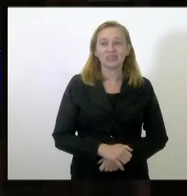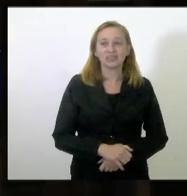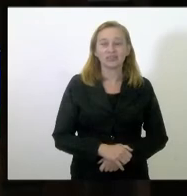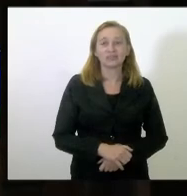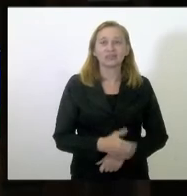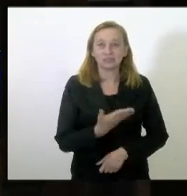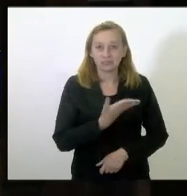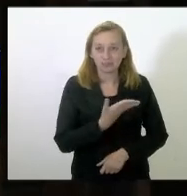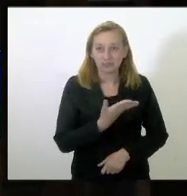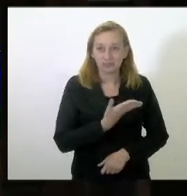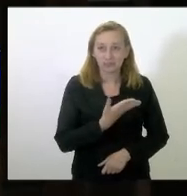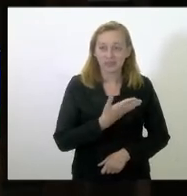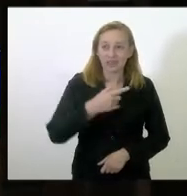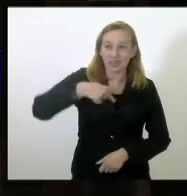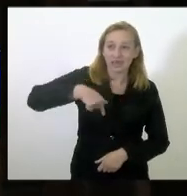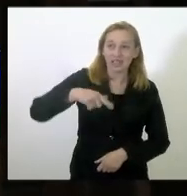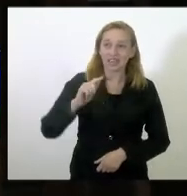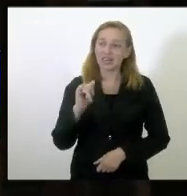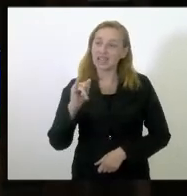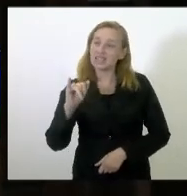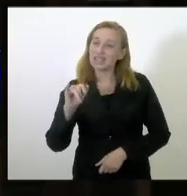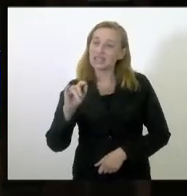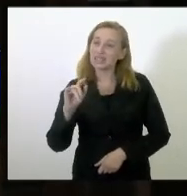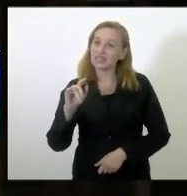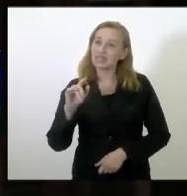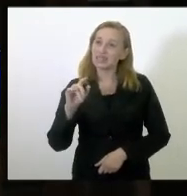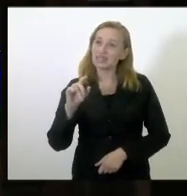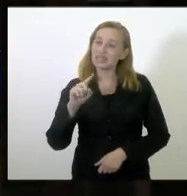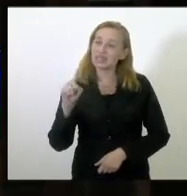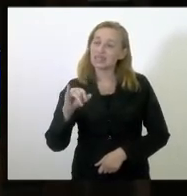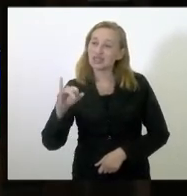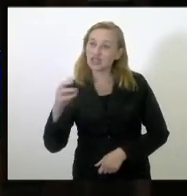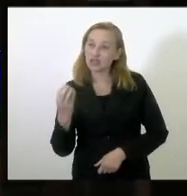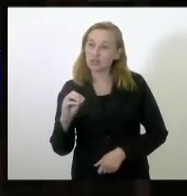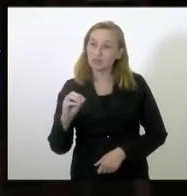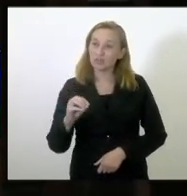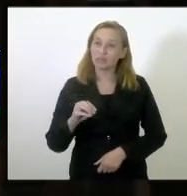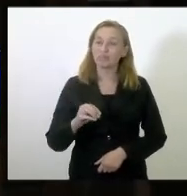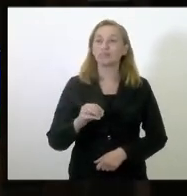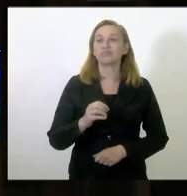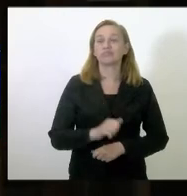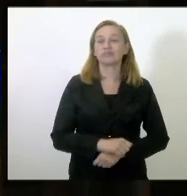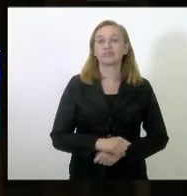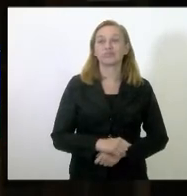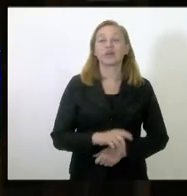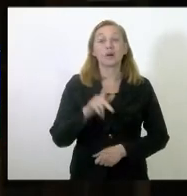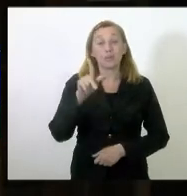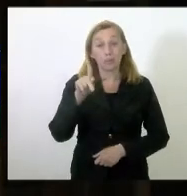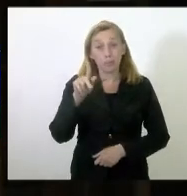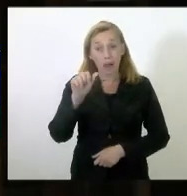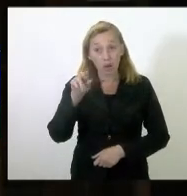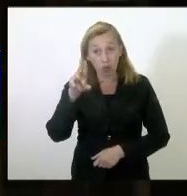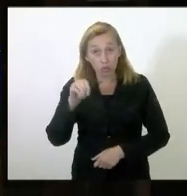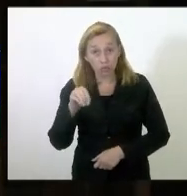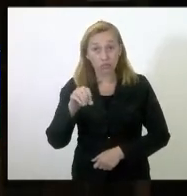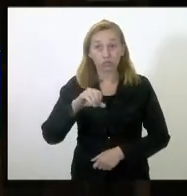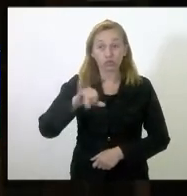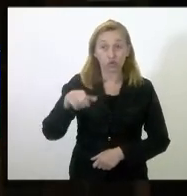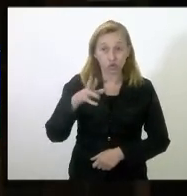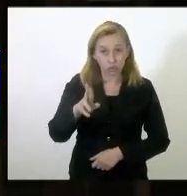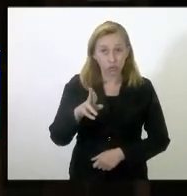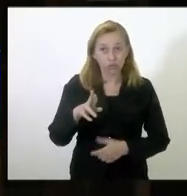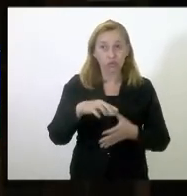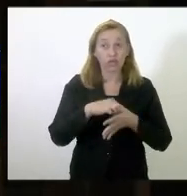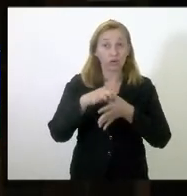Nosso amigo Quinzinho, que é primeiro suplente. Nosso amigo Paulo Júnior, que é o